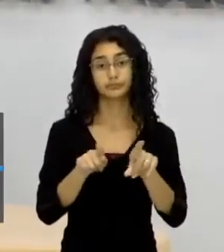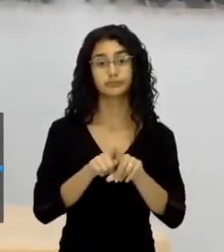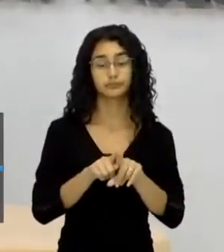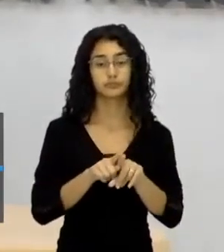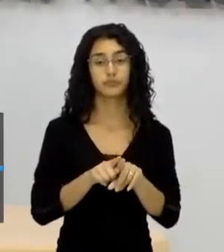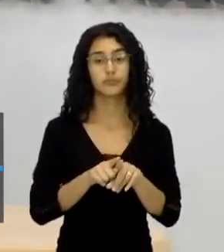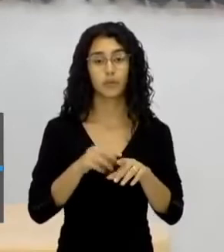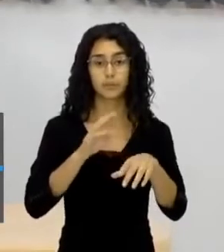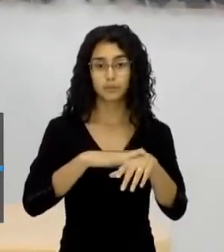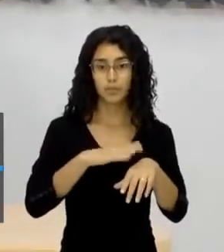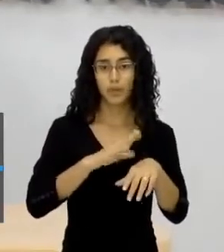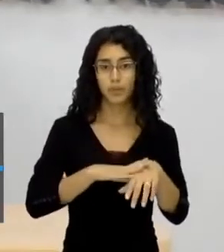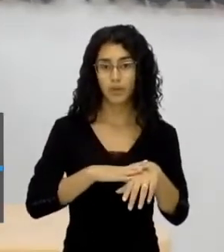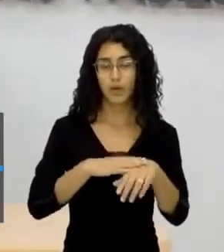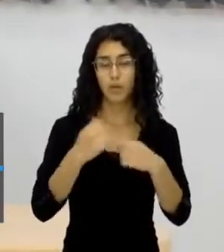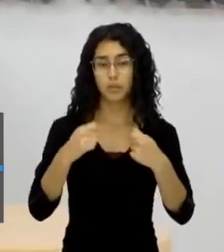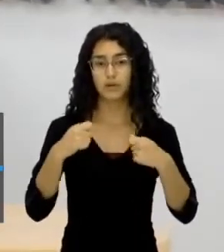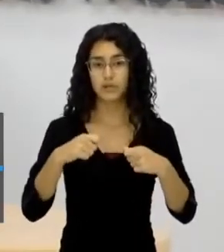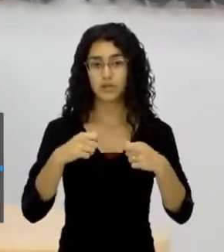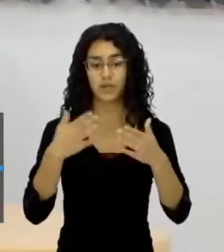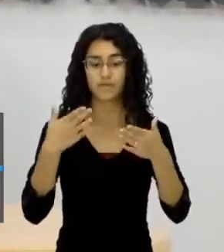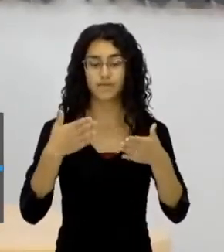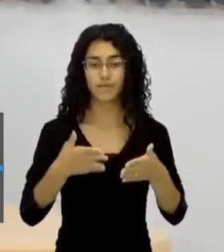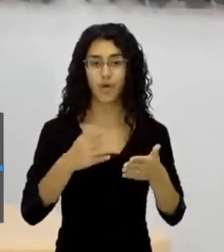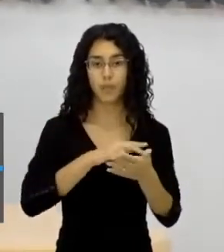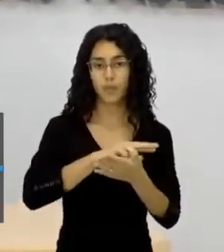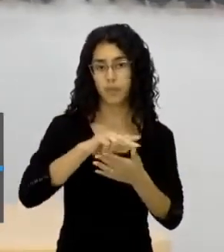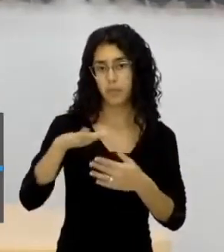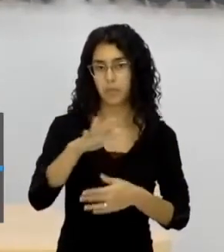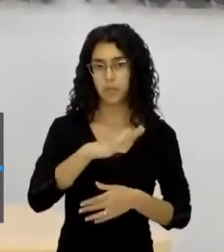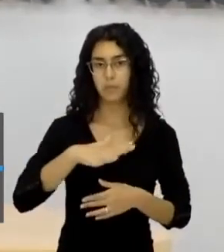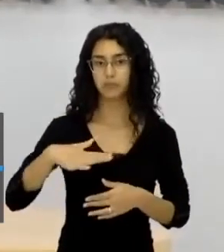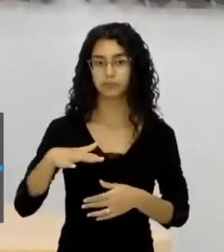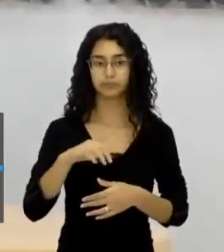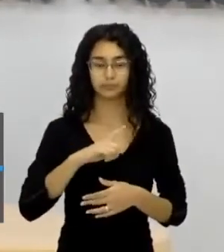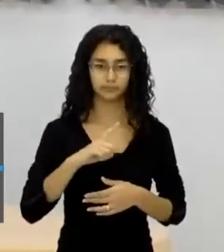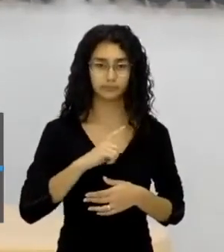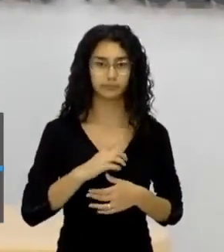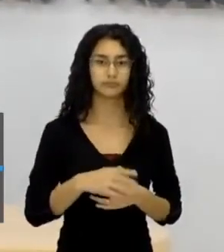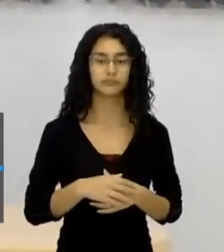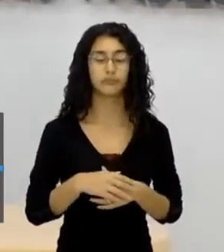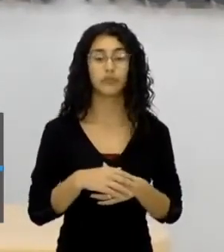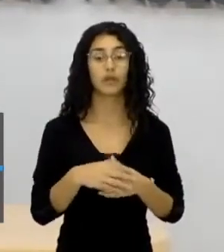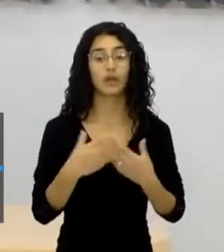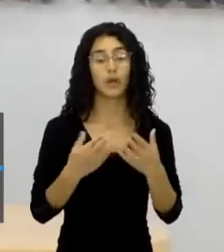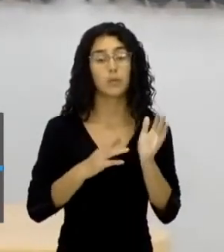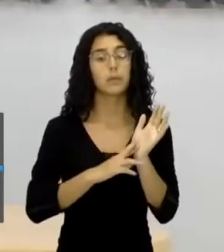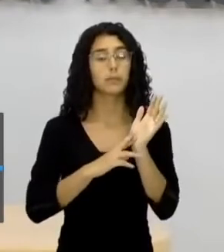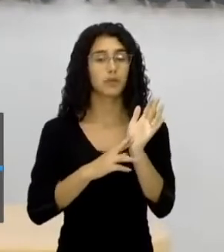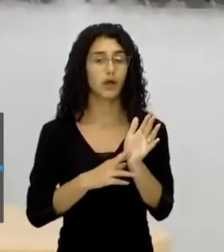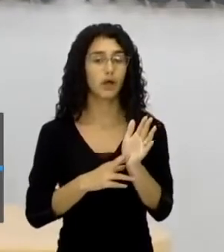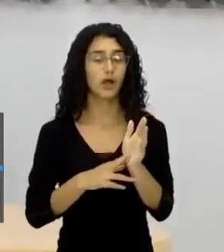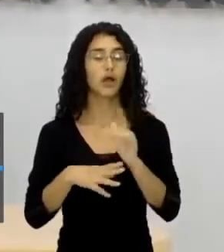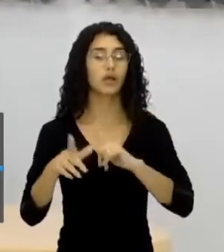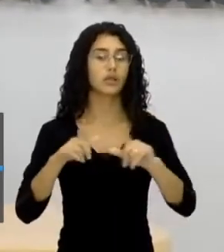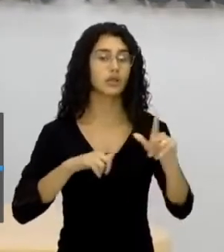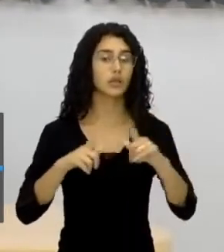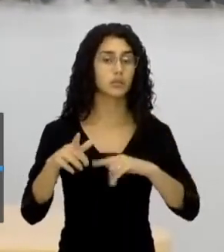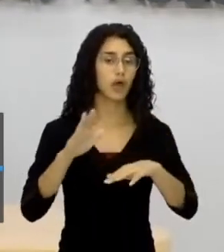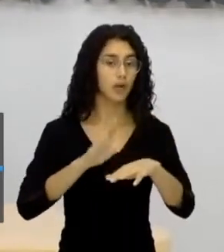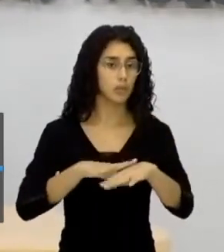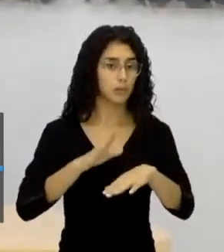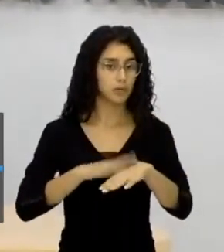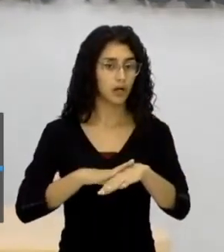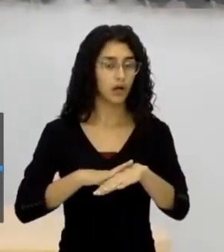né, essa mão de obra ela tem que se especializar em outras áreas que ainda oferece aí emprego na mão de